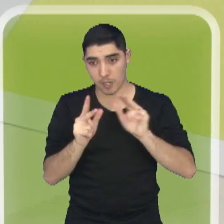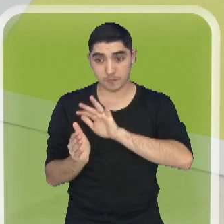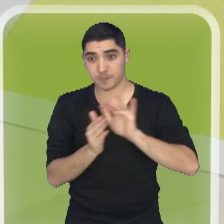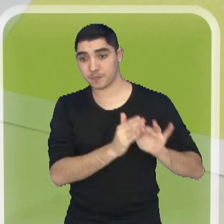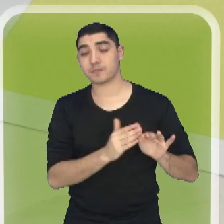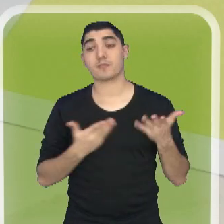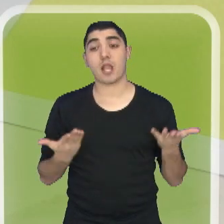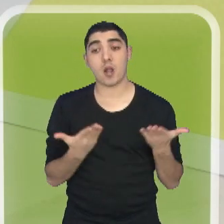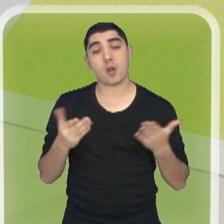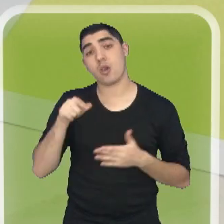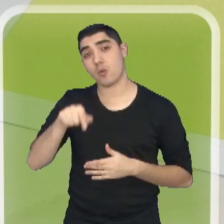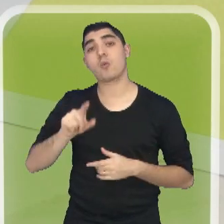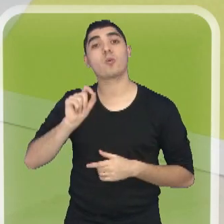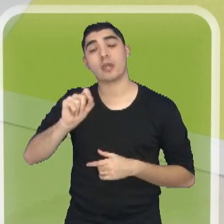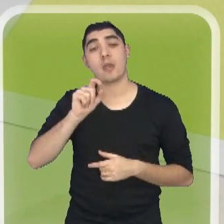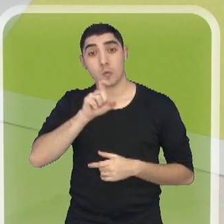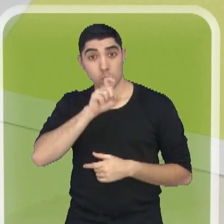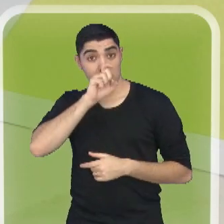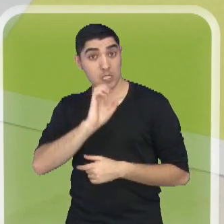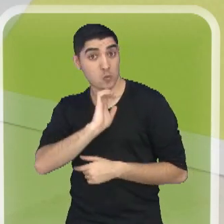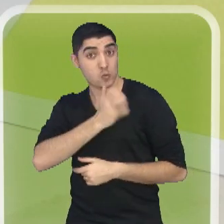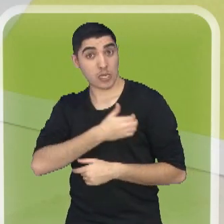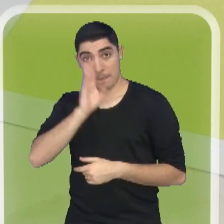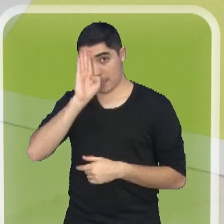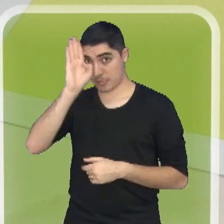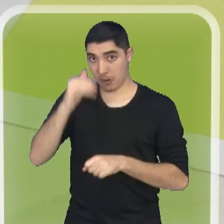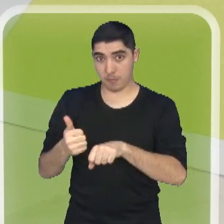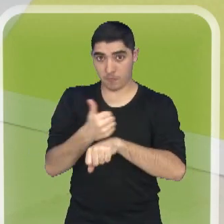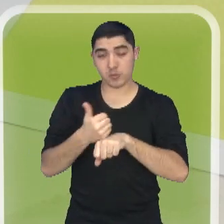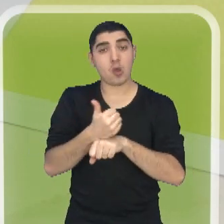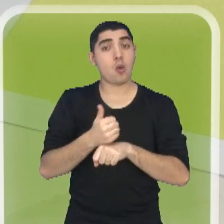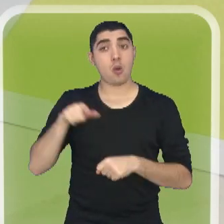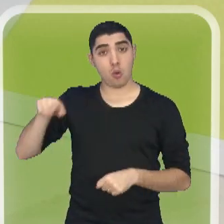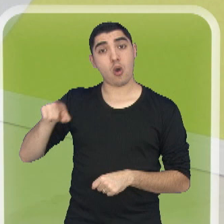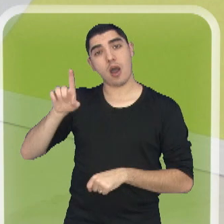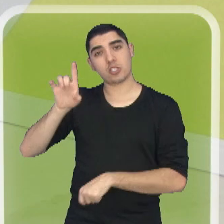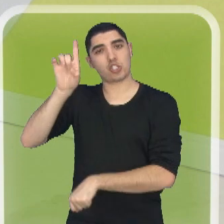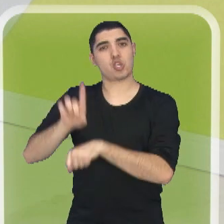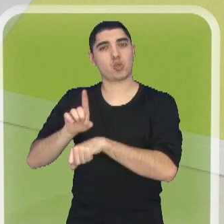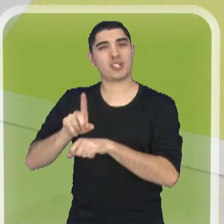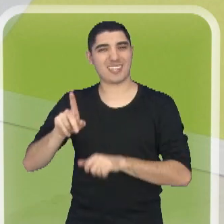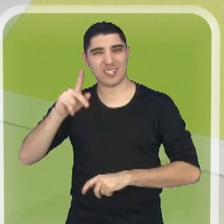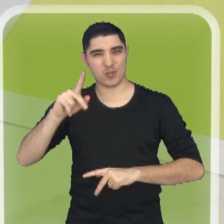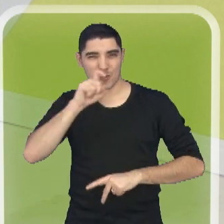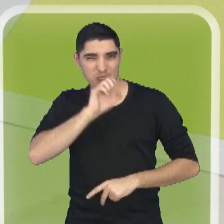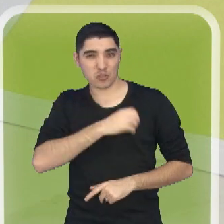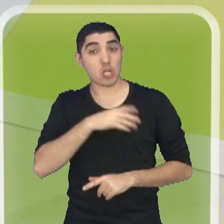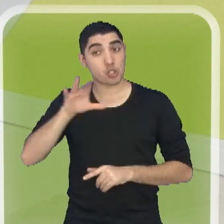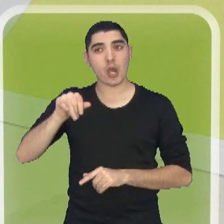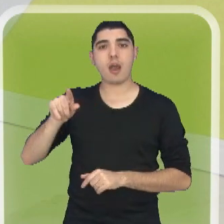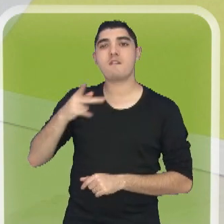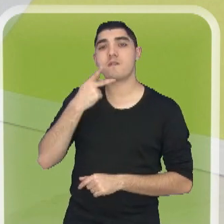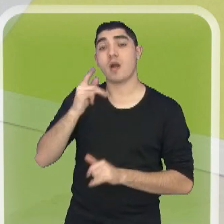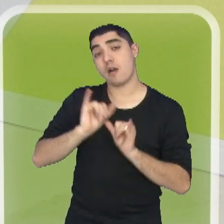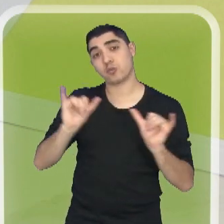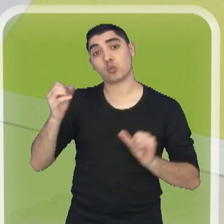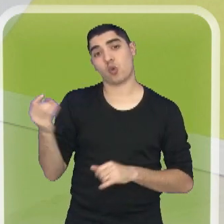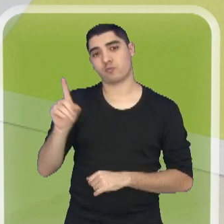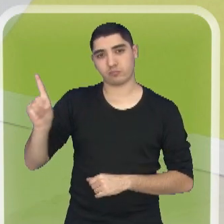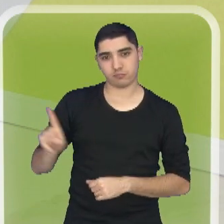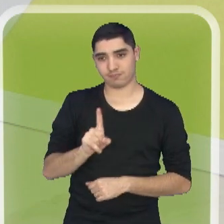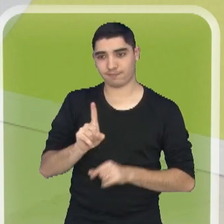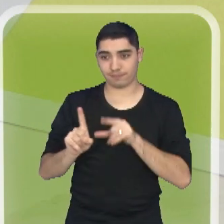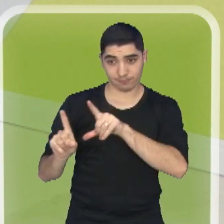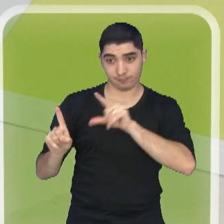Falando agora do São José Principal, a diretoria anunciou mais um reforço nesse final de semana para a disputa da Copa Paulista. Trata-se do atacante